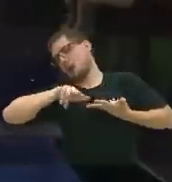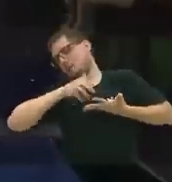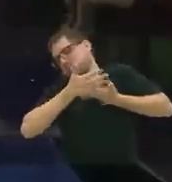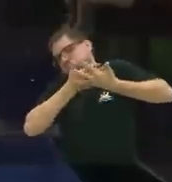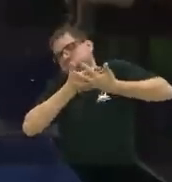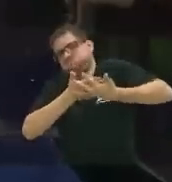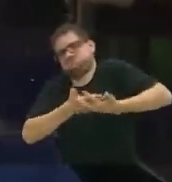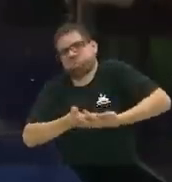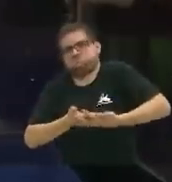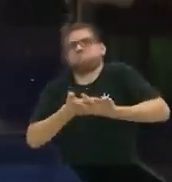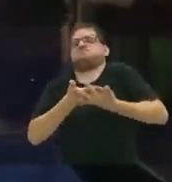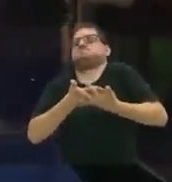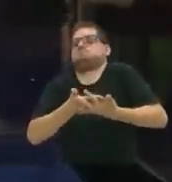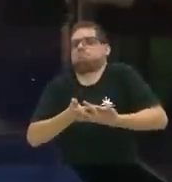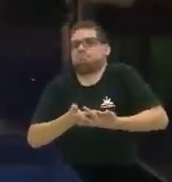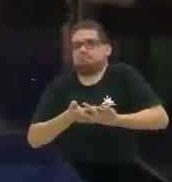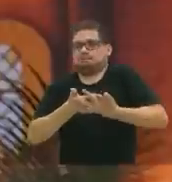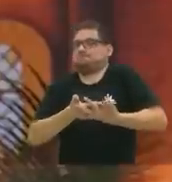É, filho.